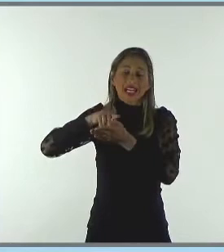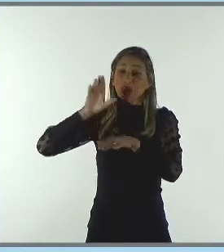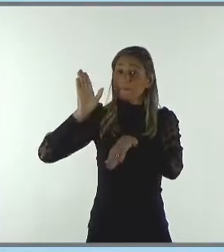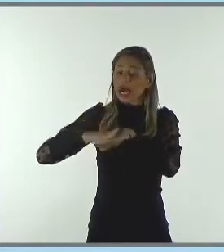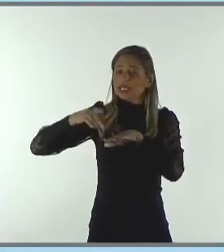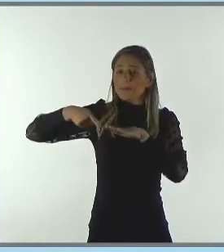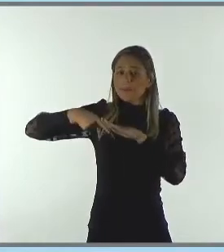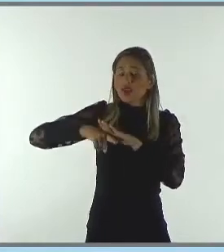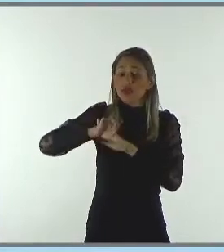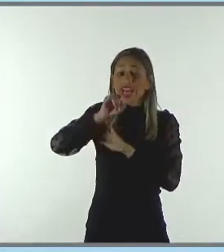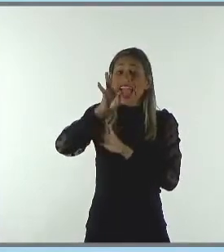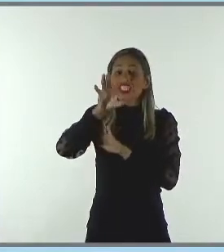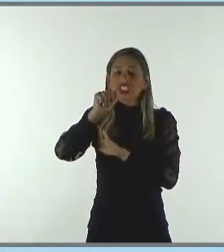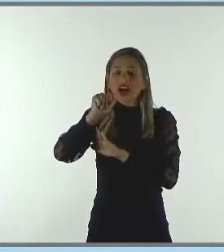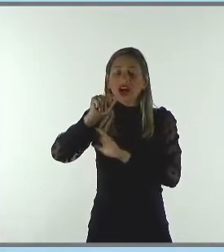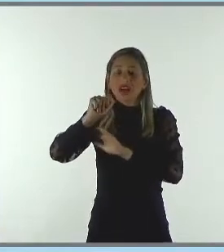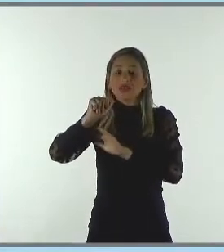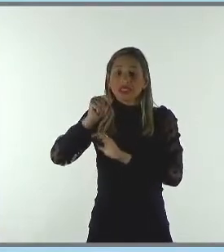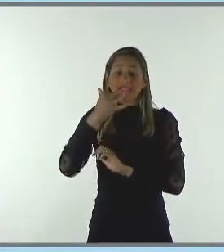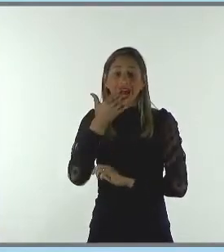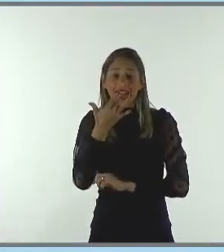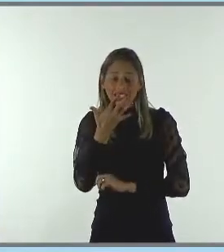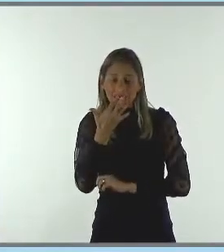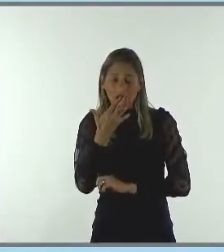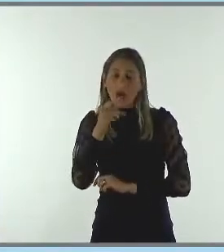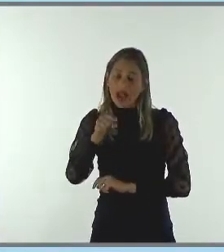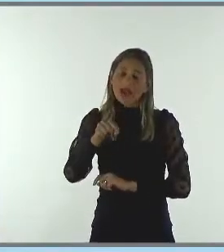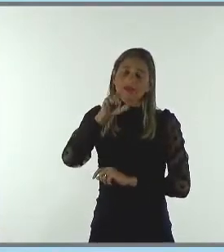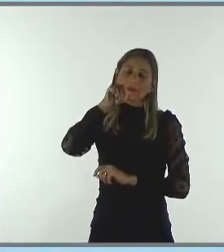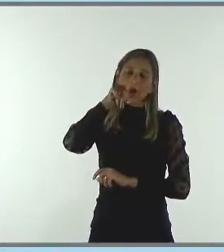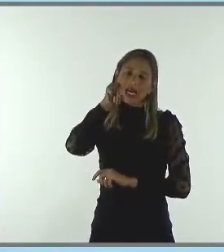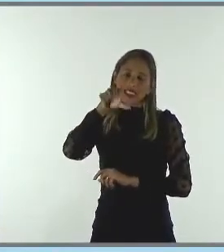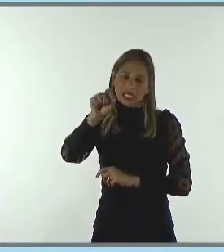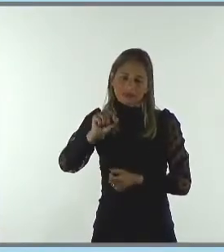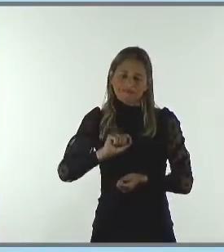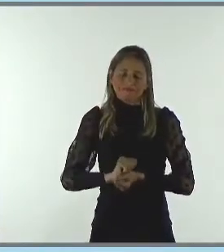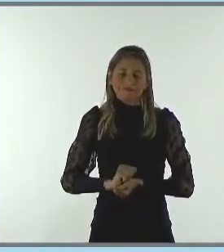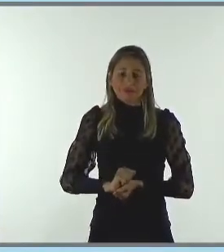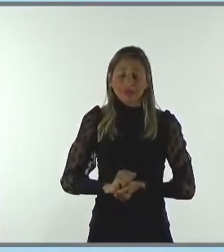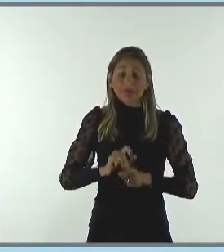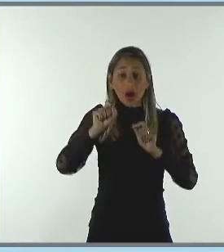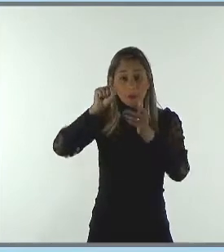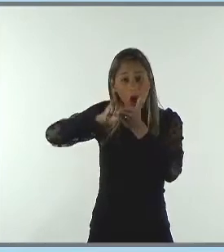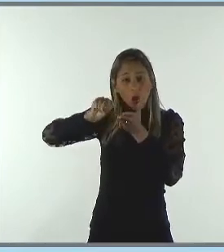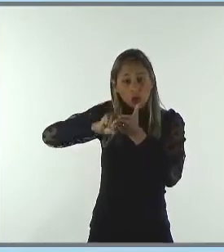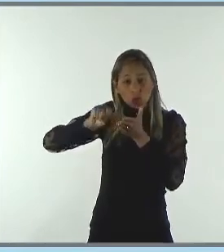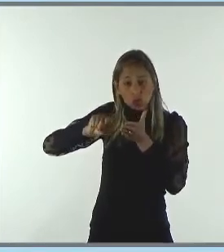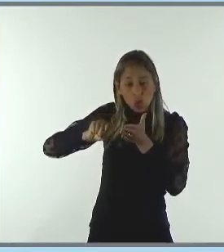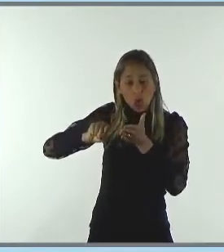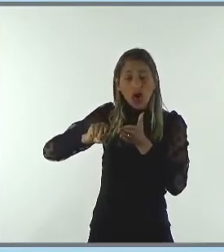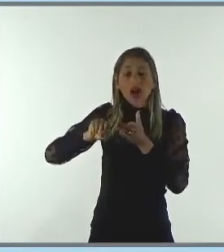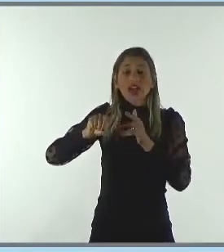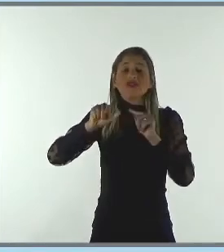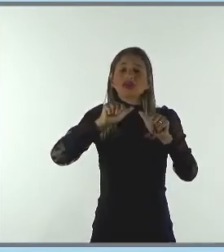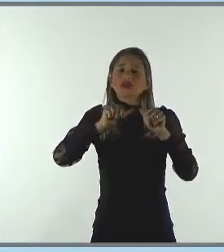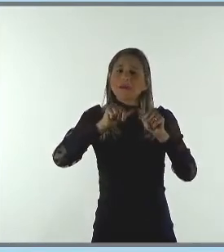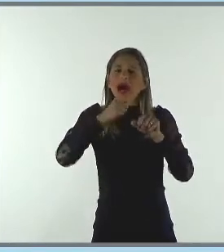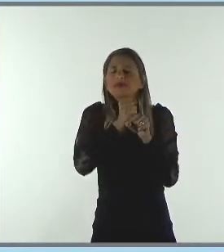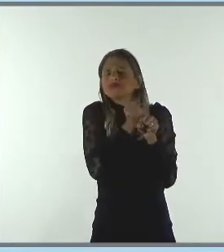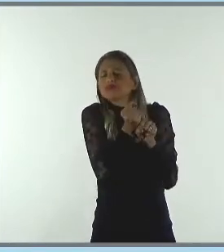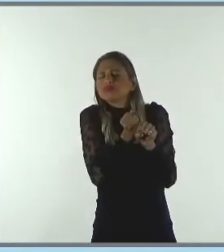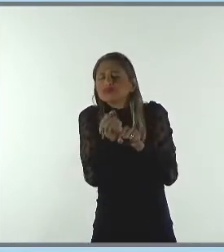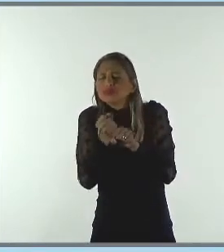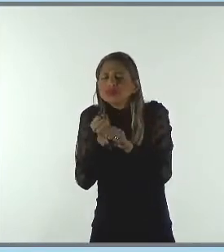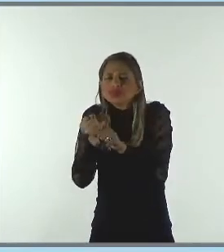questões étnico-raciais do país, é um autor da Masa. Tá? Um autor que tem um trabalho enorme de décadas, que